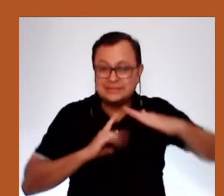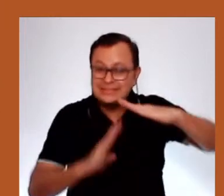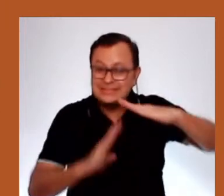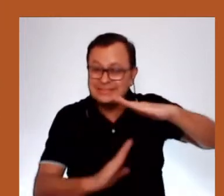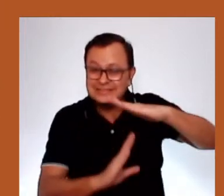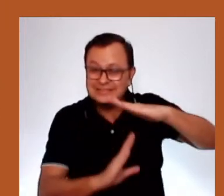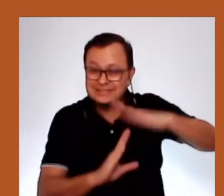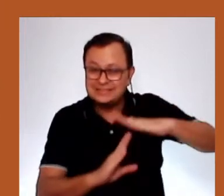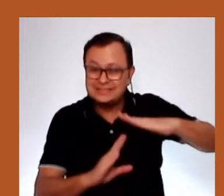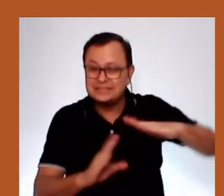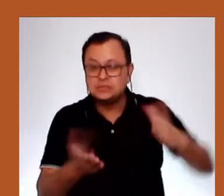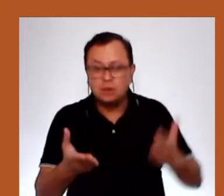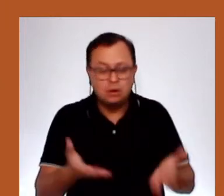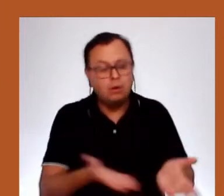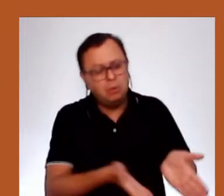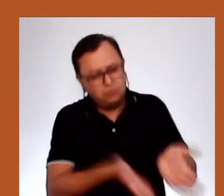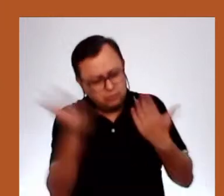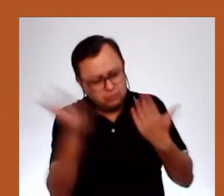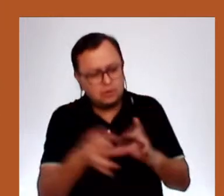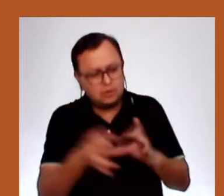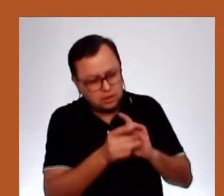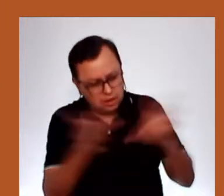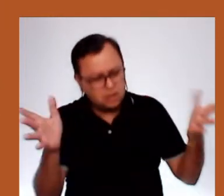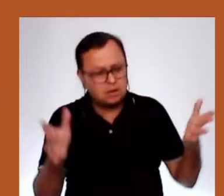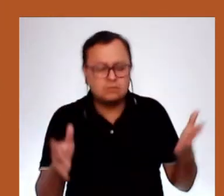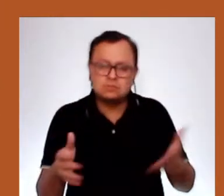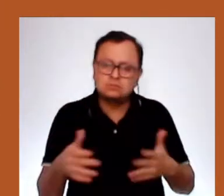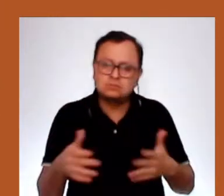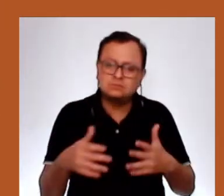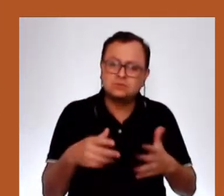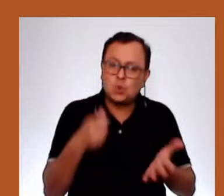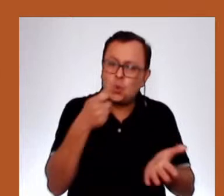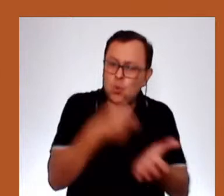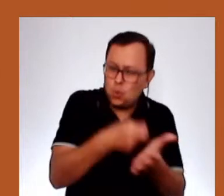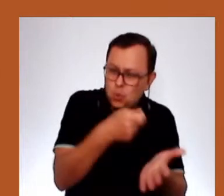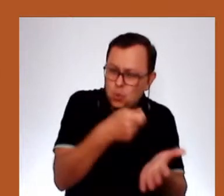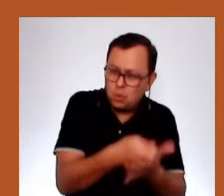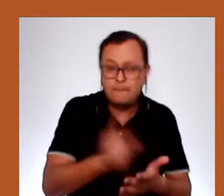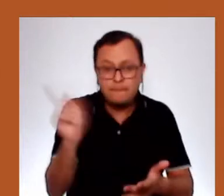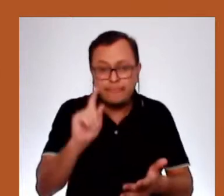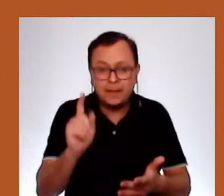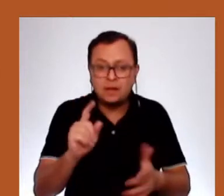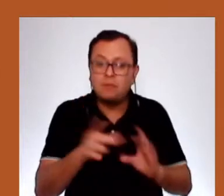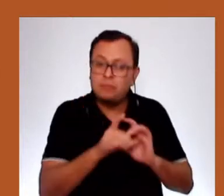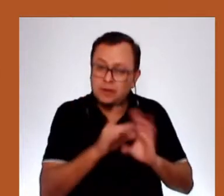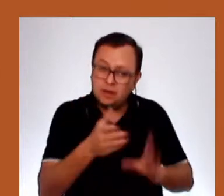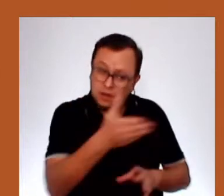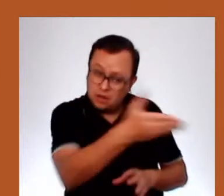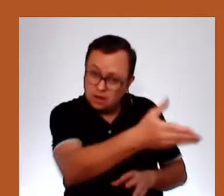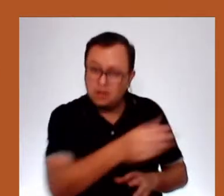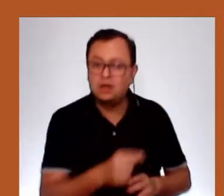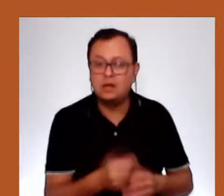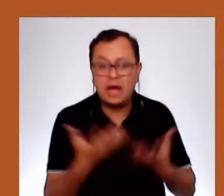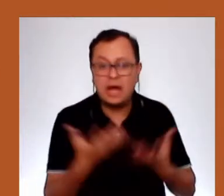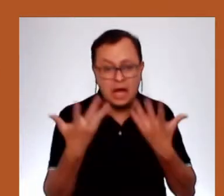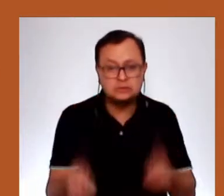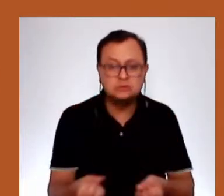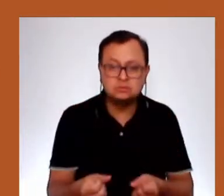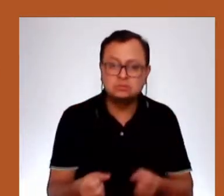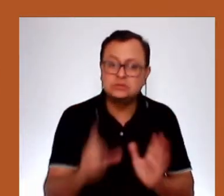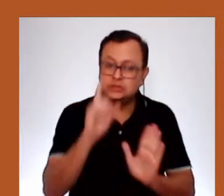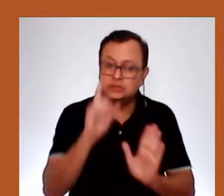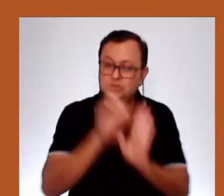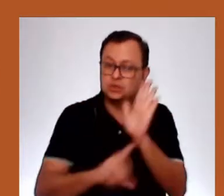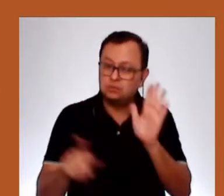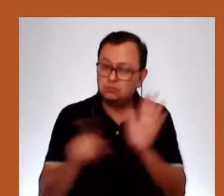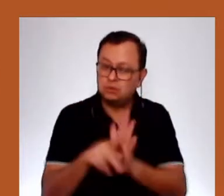não acabar fazendo a escolha pelo outro, né? E tirar totalmente a escolha do outro, né? Que ele tem esse direito, né? É